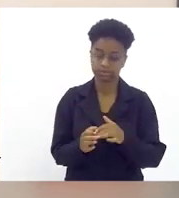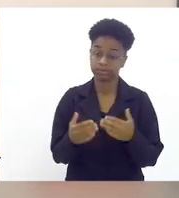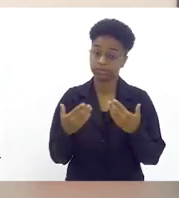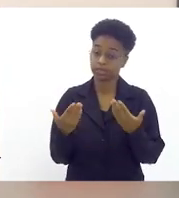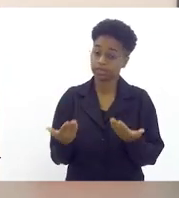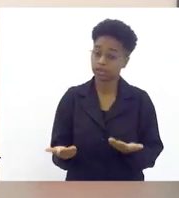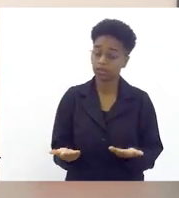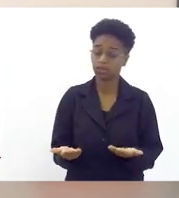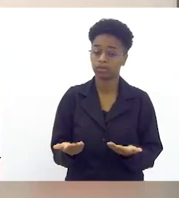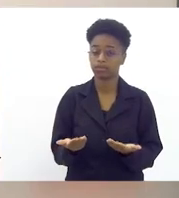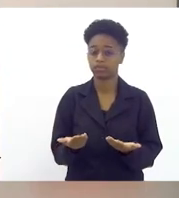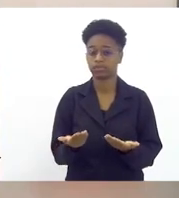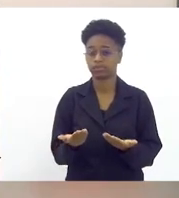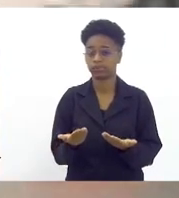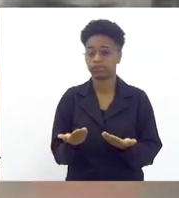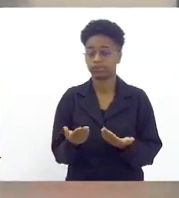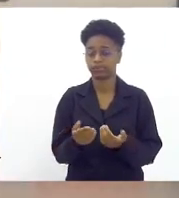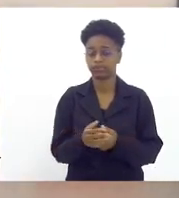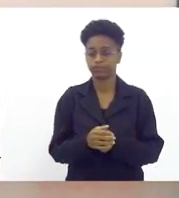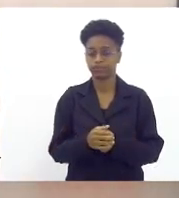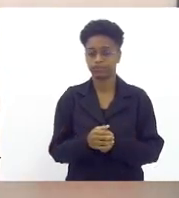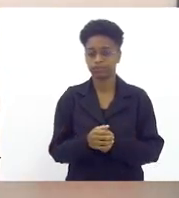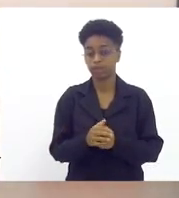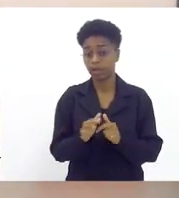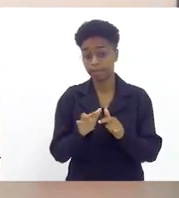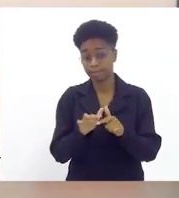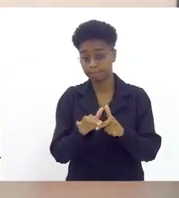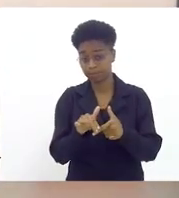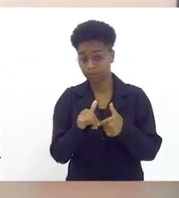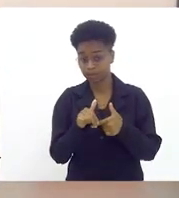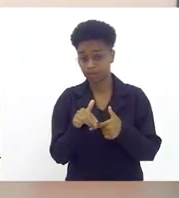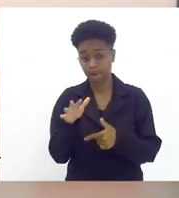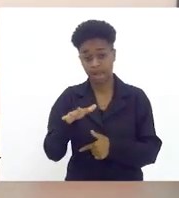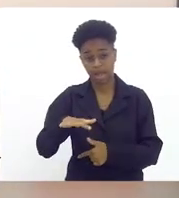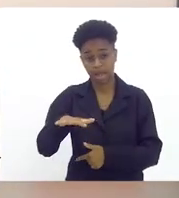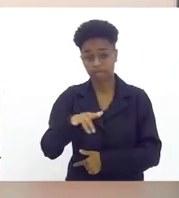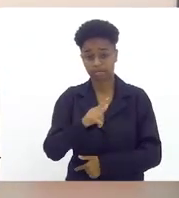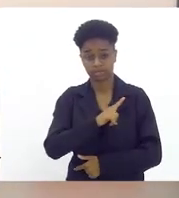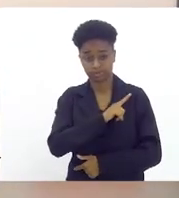Então, por isso, né, as áreas de gestão de